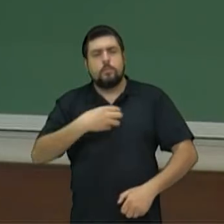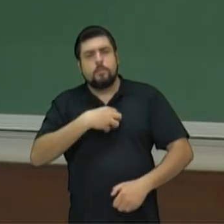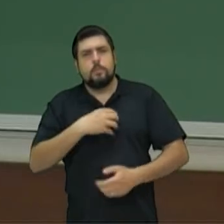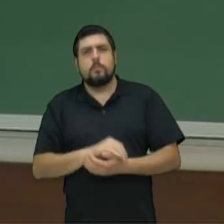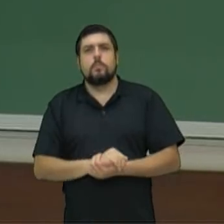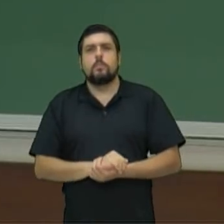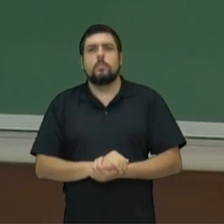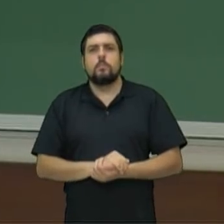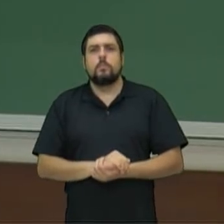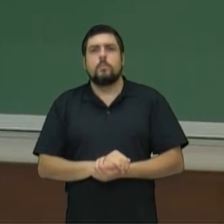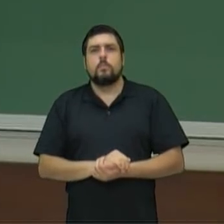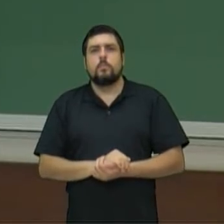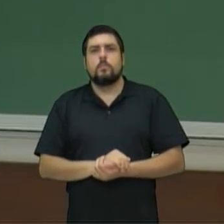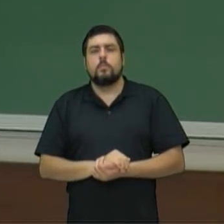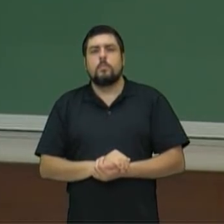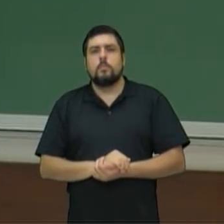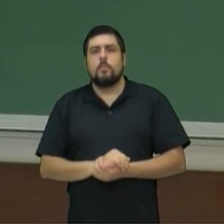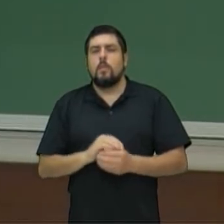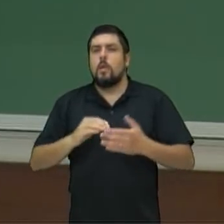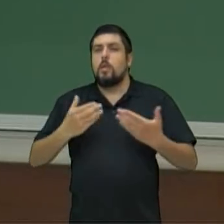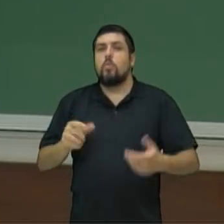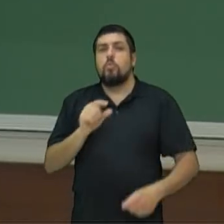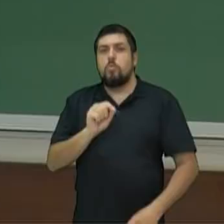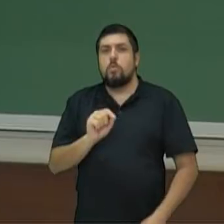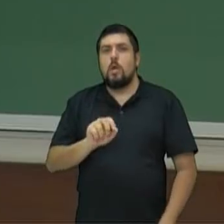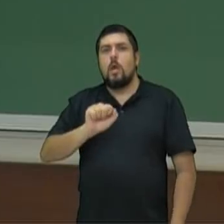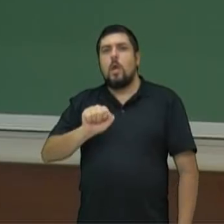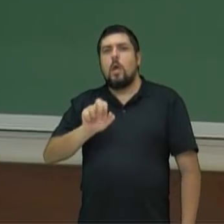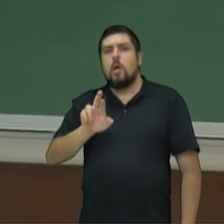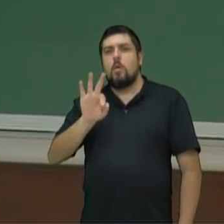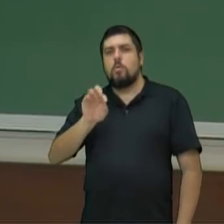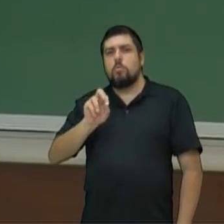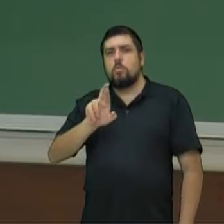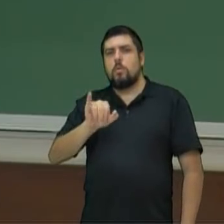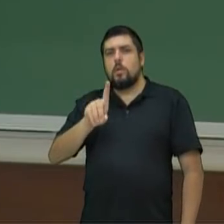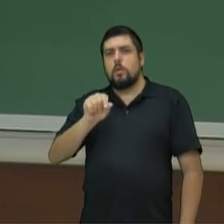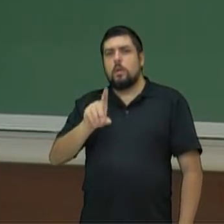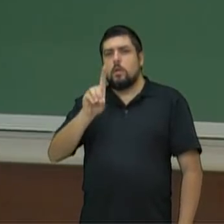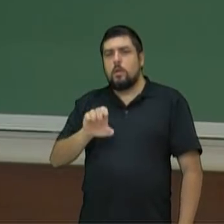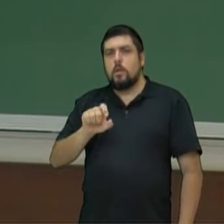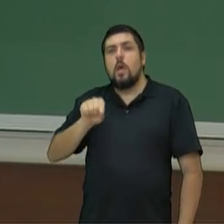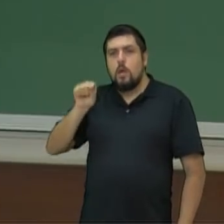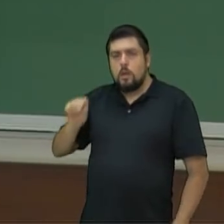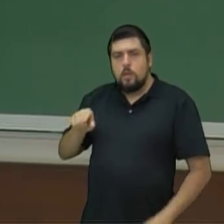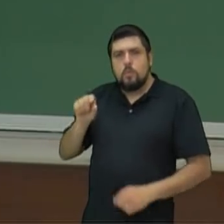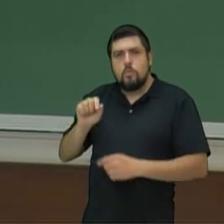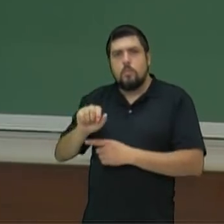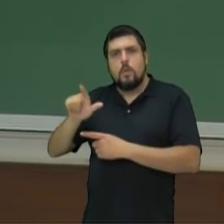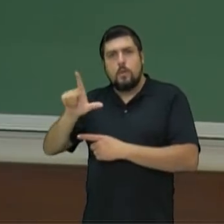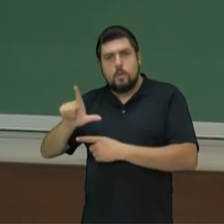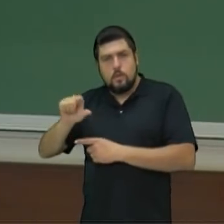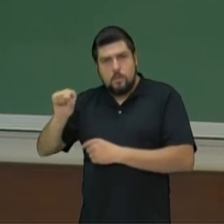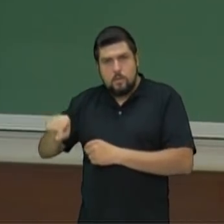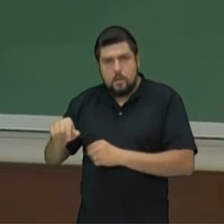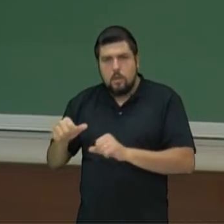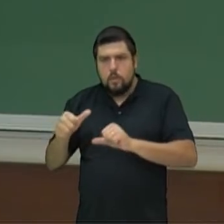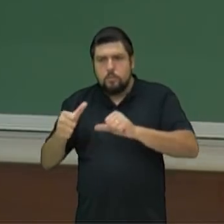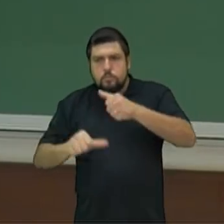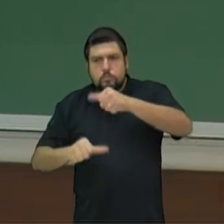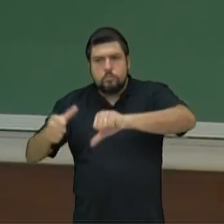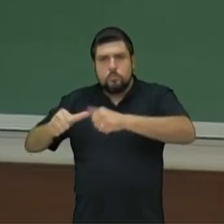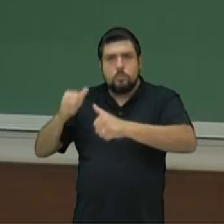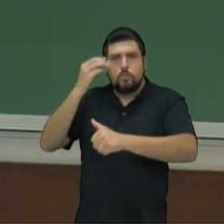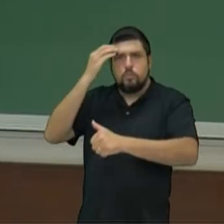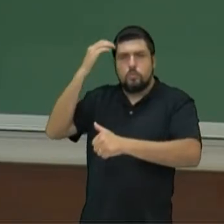texto começou com um argumento de autoridade. Ele usou um argumento de um cientista para sustentar o texto dele. Que legal isso, pessoal.